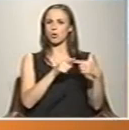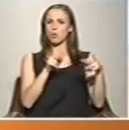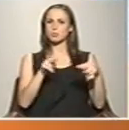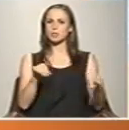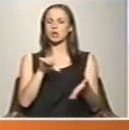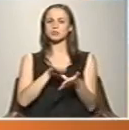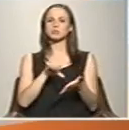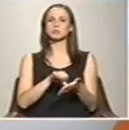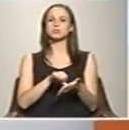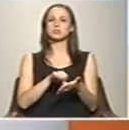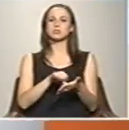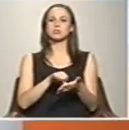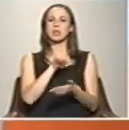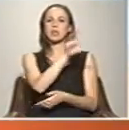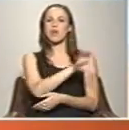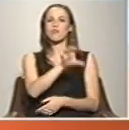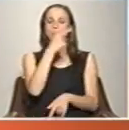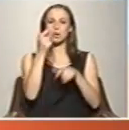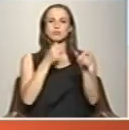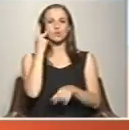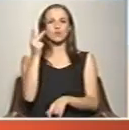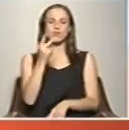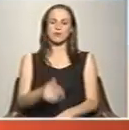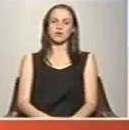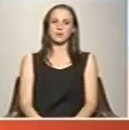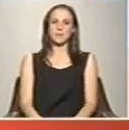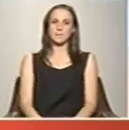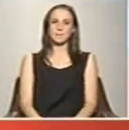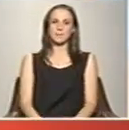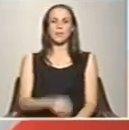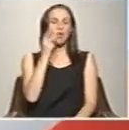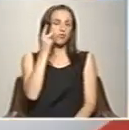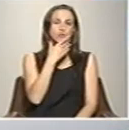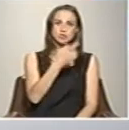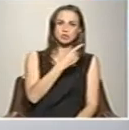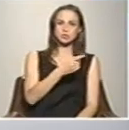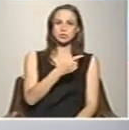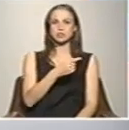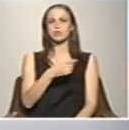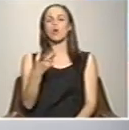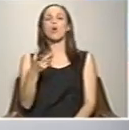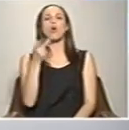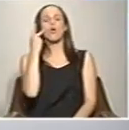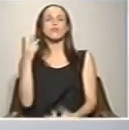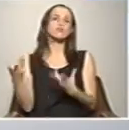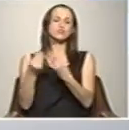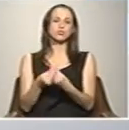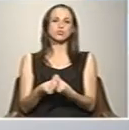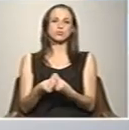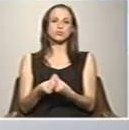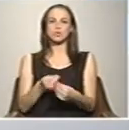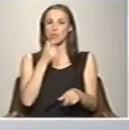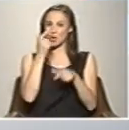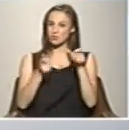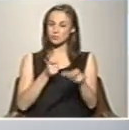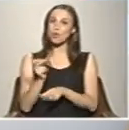com a forma como as pessoas vivem no dia a dia. Não, tem tudo a ver, porque é que as pessoas demandam o hospital. Se vivem sozinhas ou se não vivem sozinhas, não é? Não, porque é que as pessoas demandam o hospital?